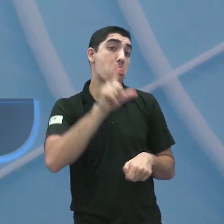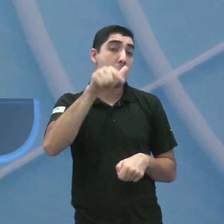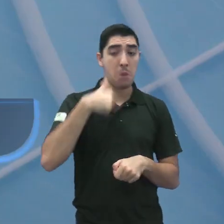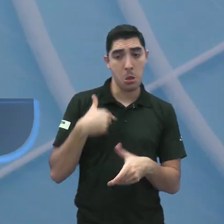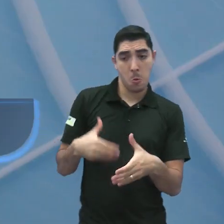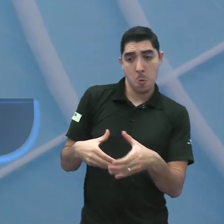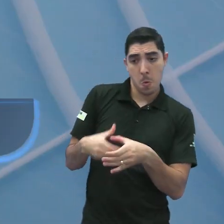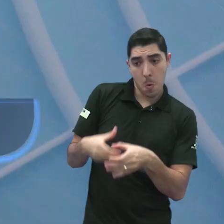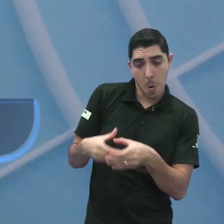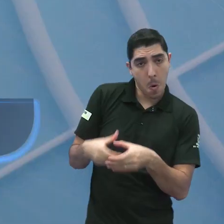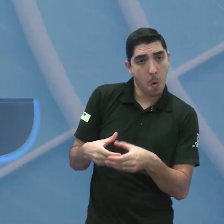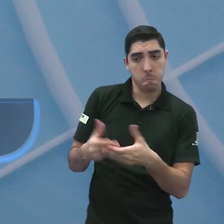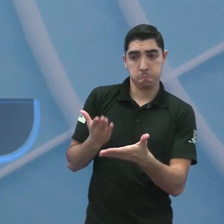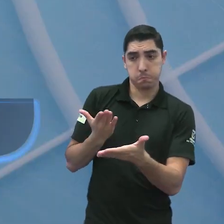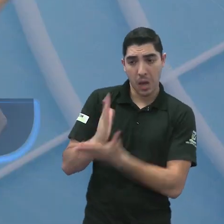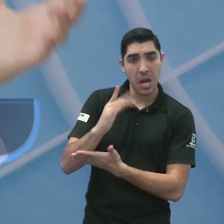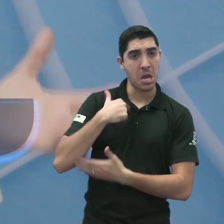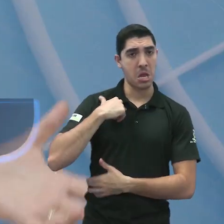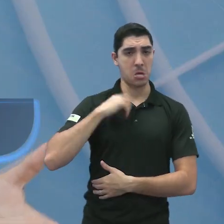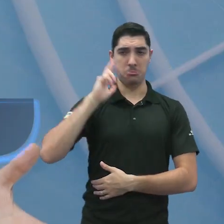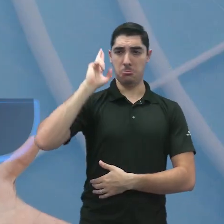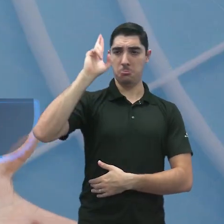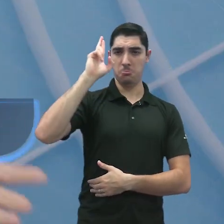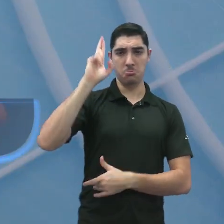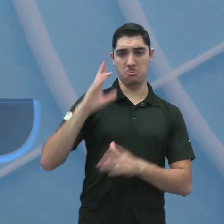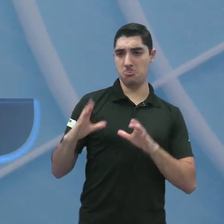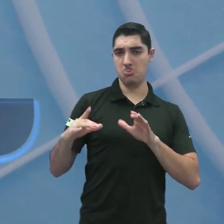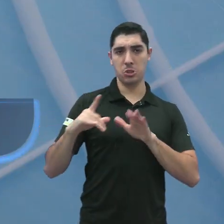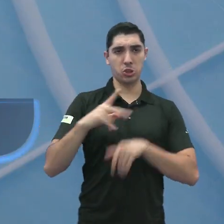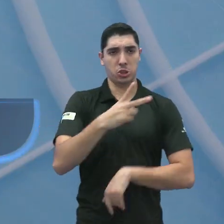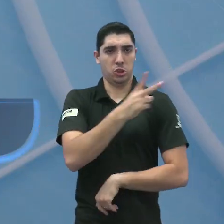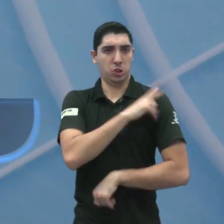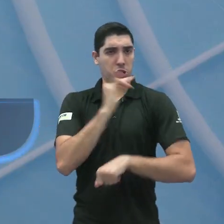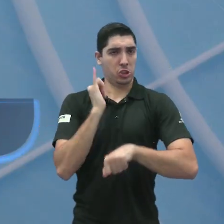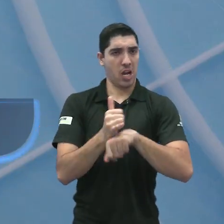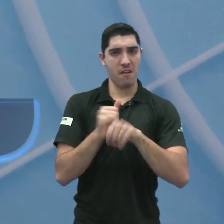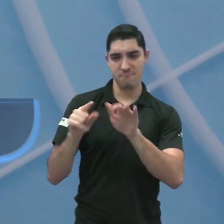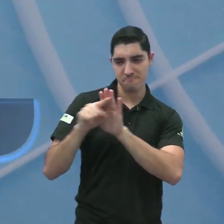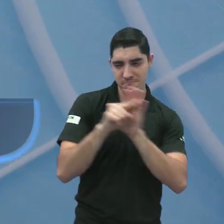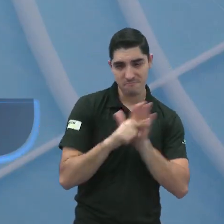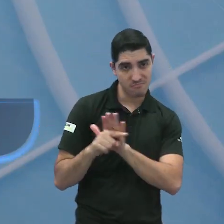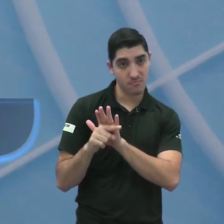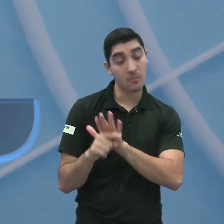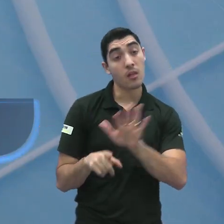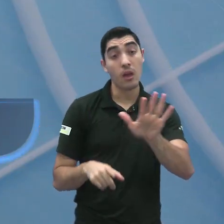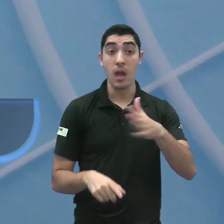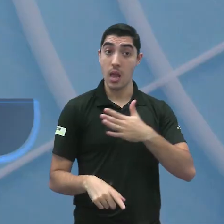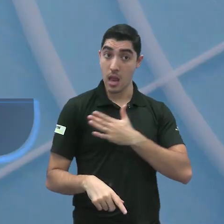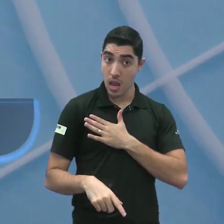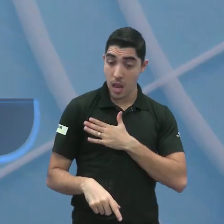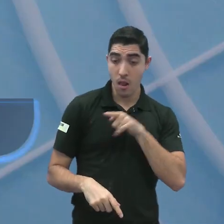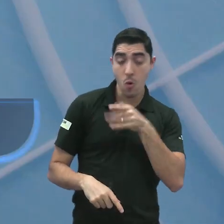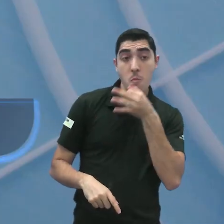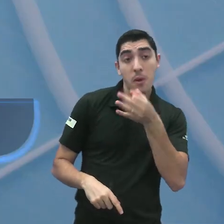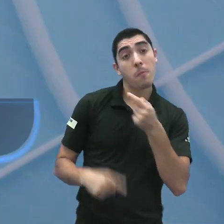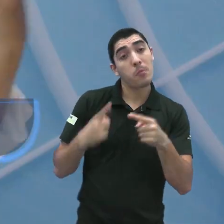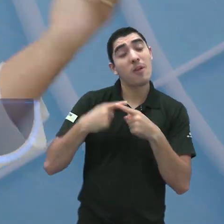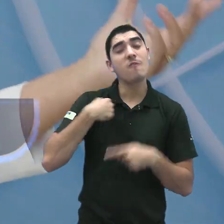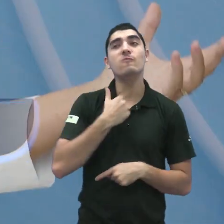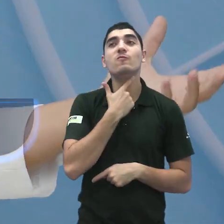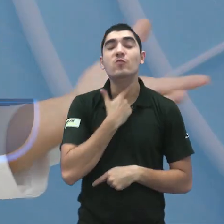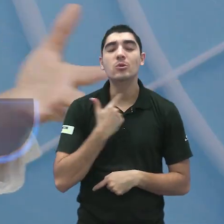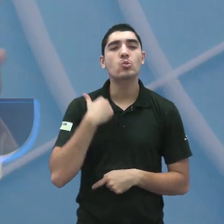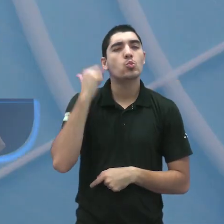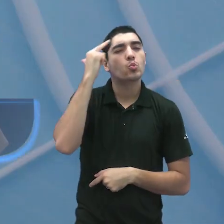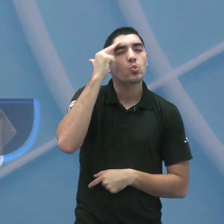e me torno uma pesquisadora, chefe de um grupo de pesquisa. Eu fui por esse caminho porque o meu sonho era ter o meu grupo de pesquisa, para